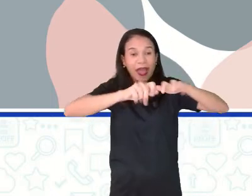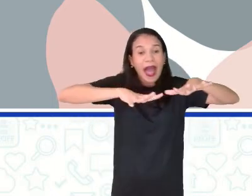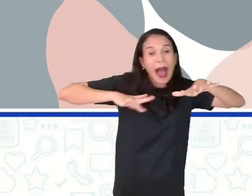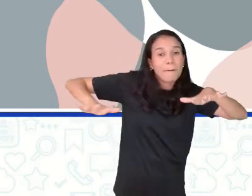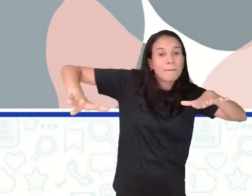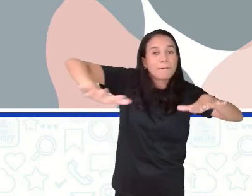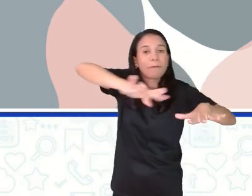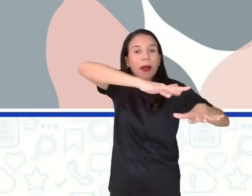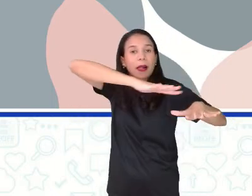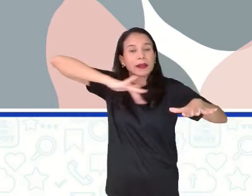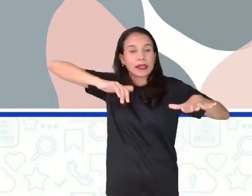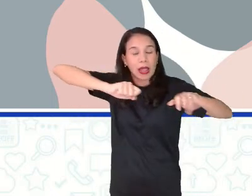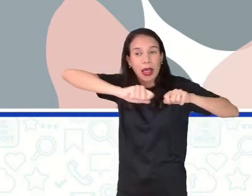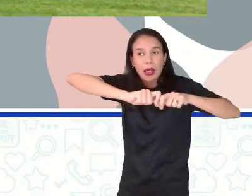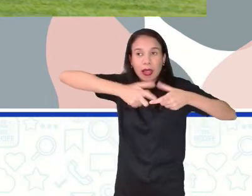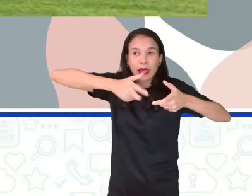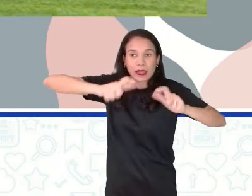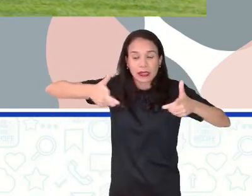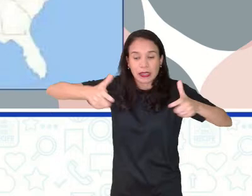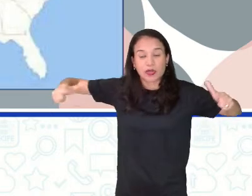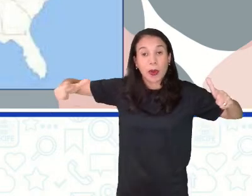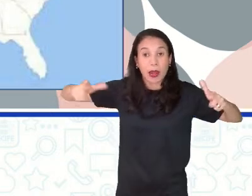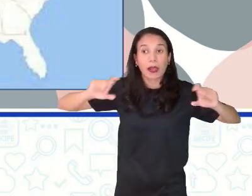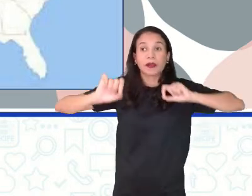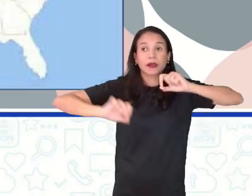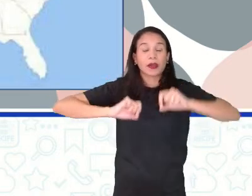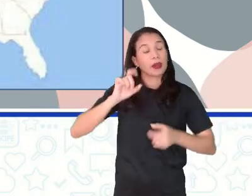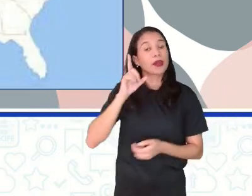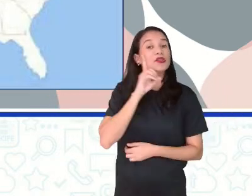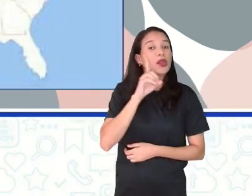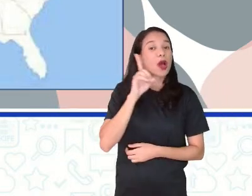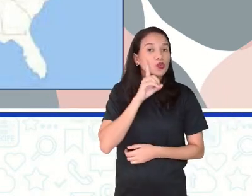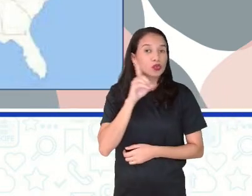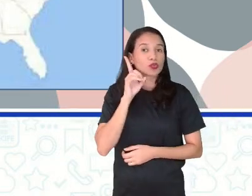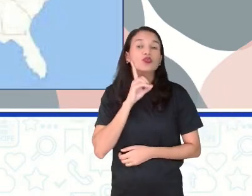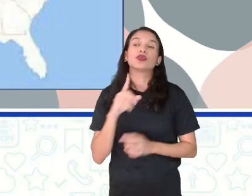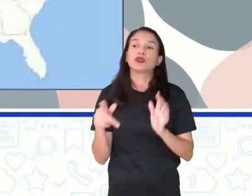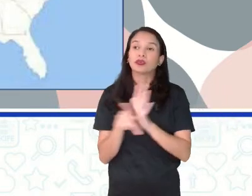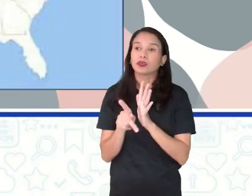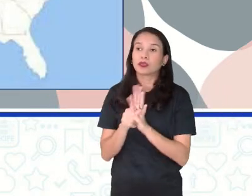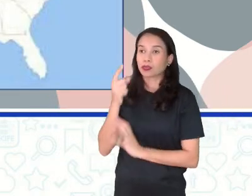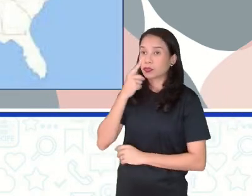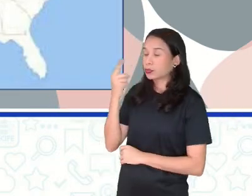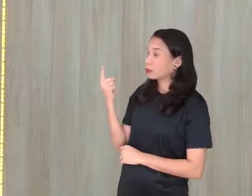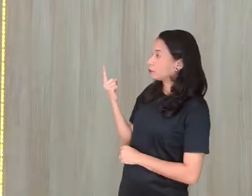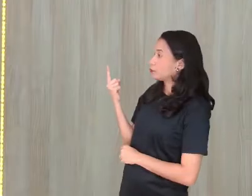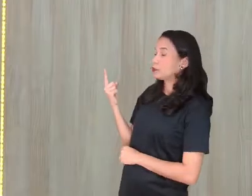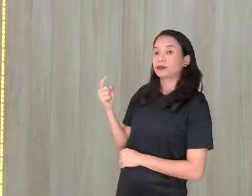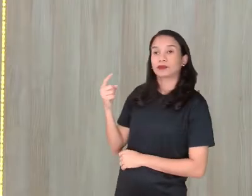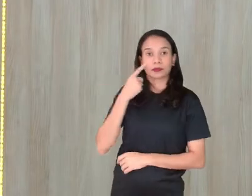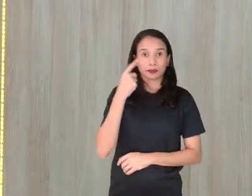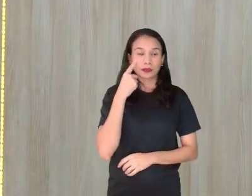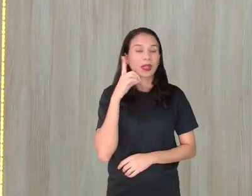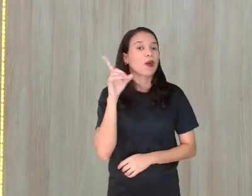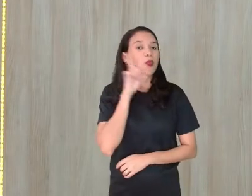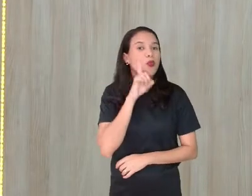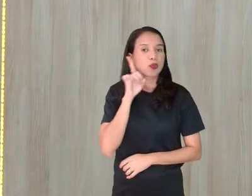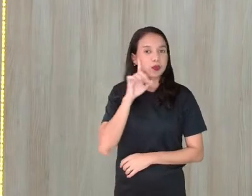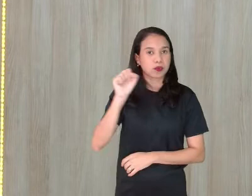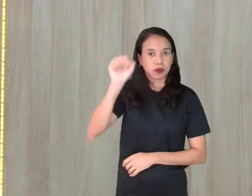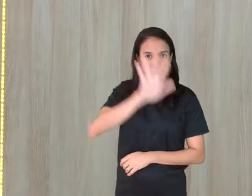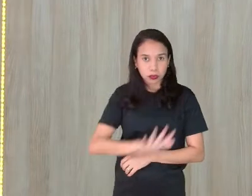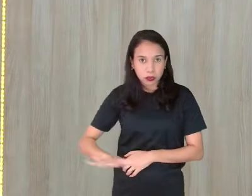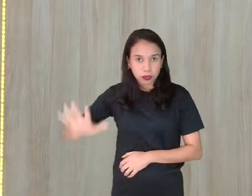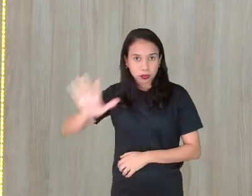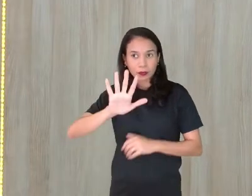se estende dos Estados Unidos, a boa parte dos Estados Unidos. Chega aqui para mim, Billy. Aqui, ó, os Estados Unidos. Aqui